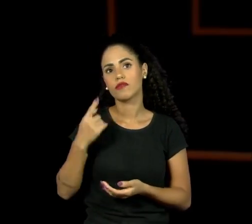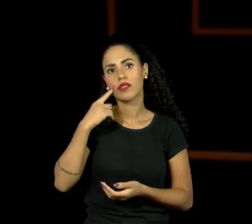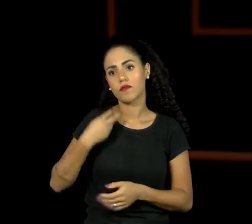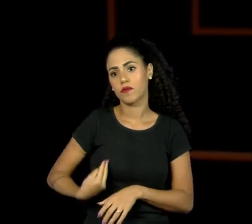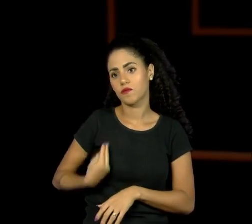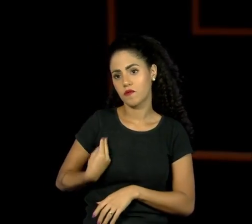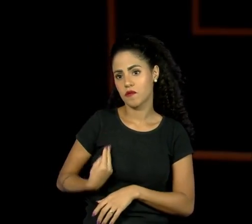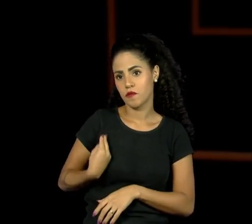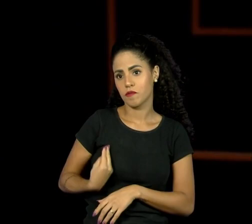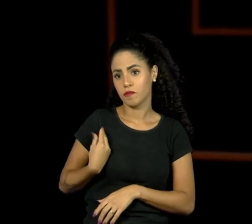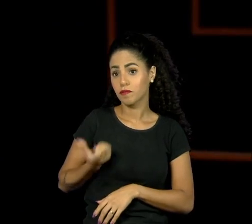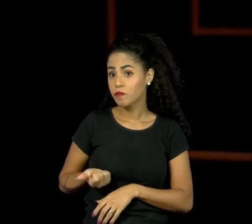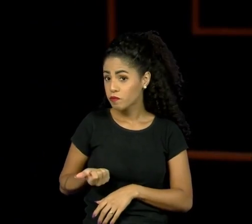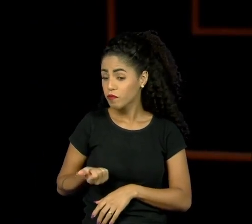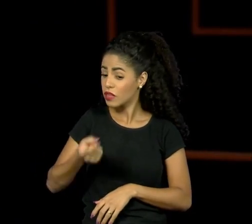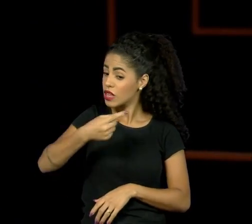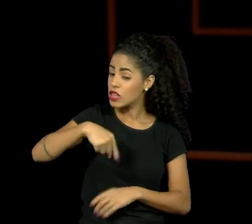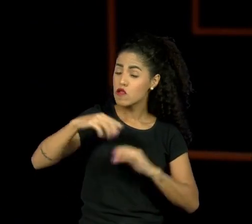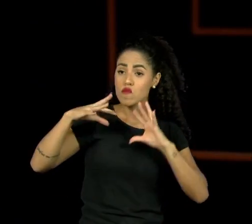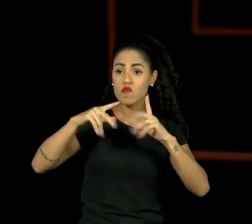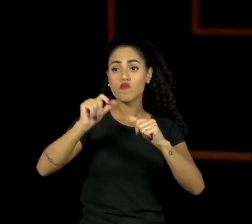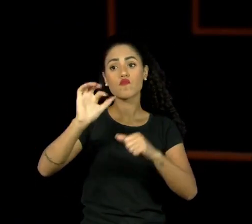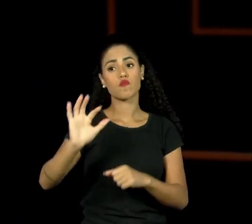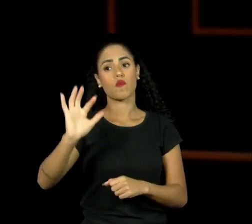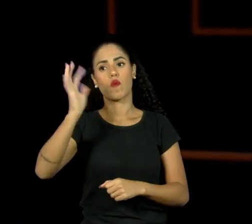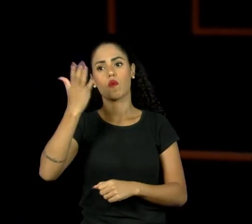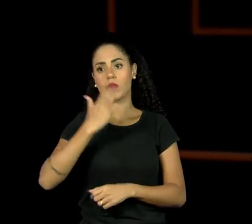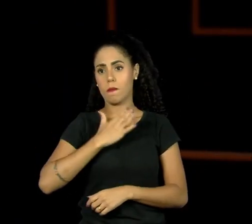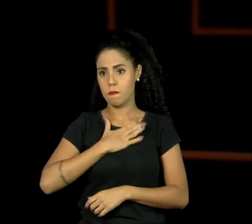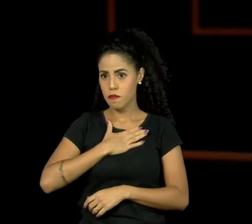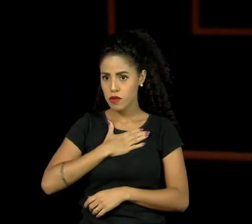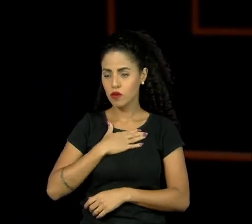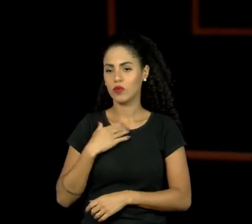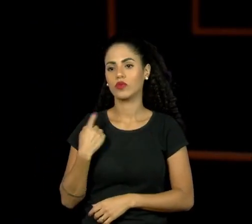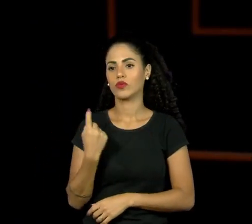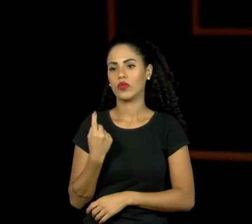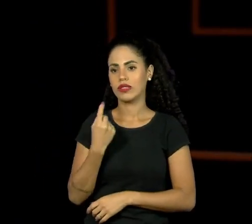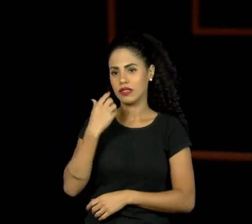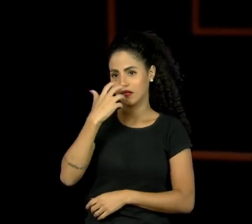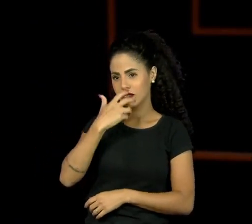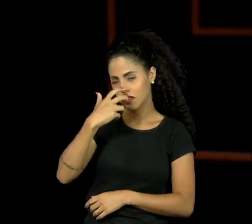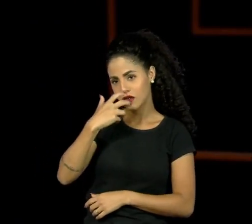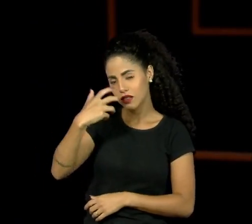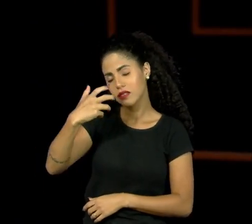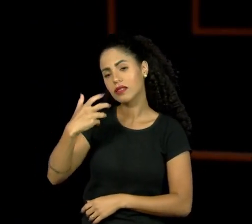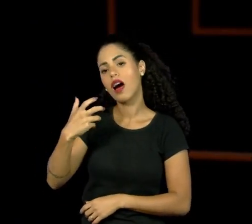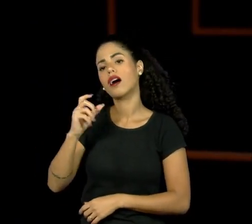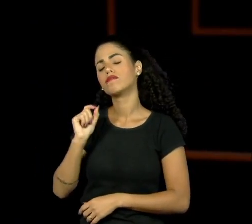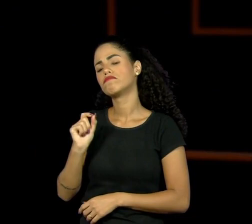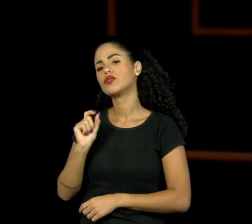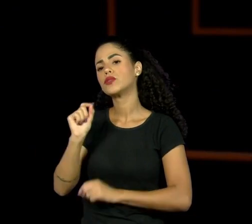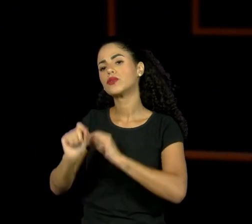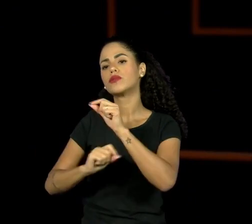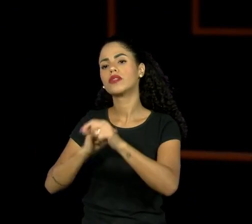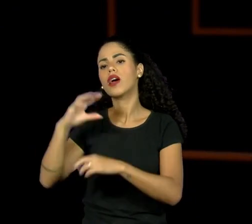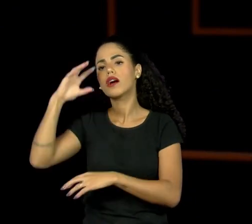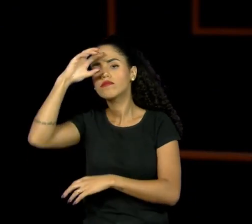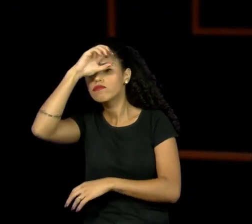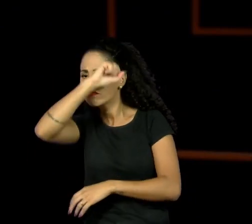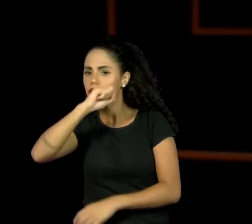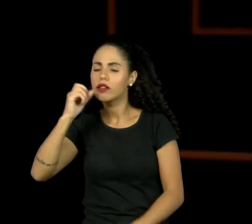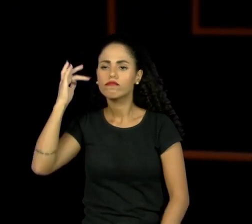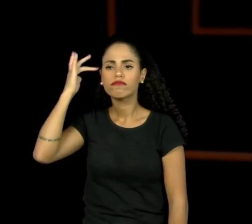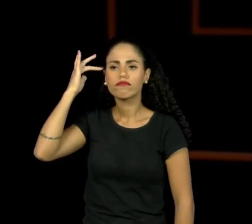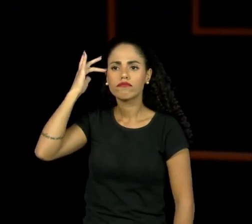E tudo isso que veio culminar na carreira solo, me deu uma base muito grande para eu ter muita força de começar.